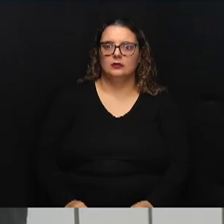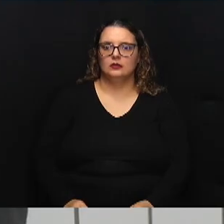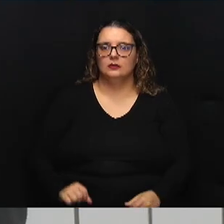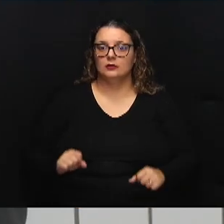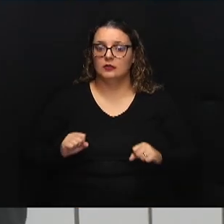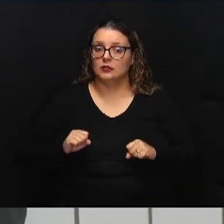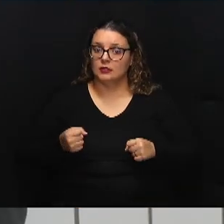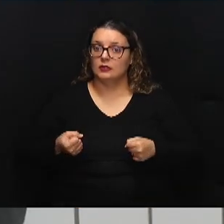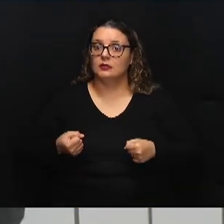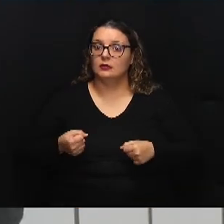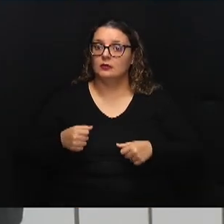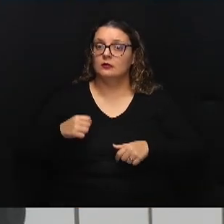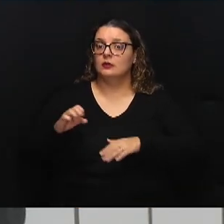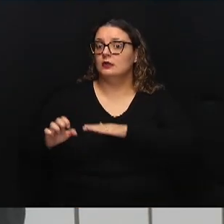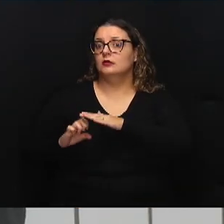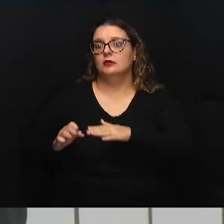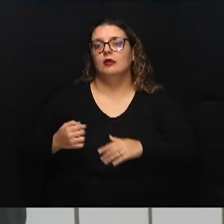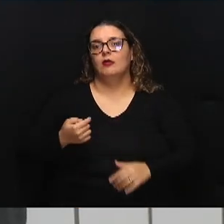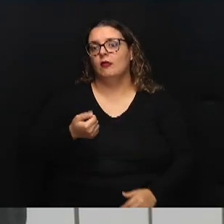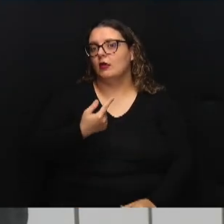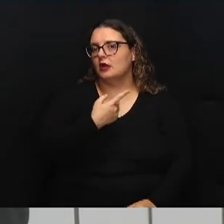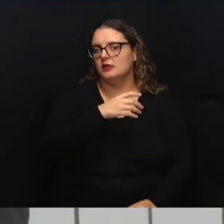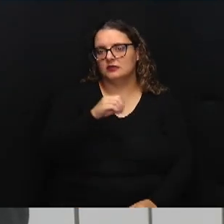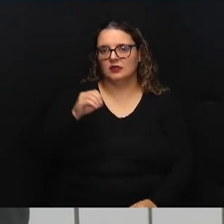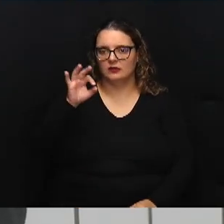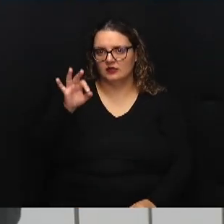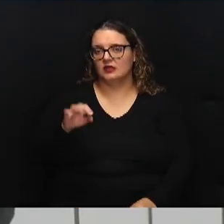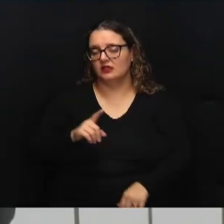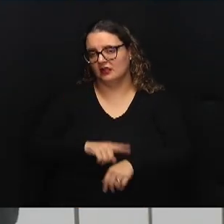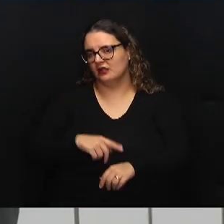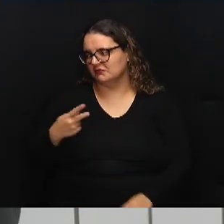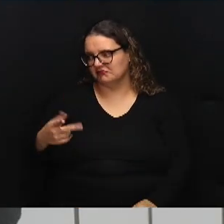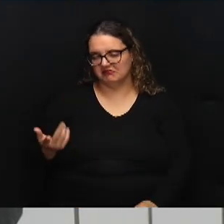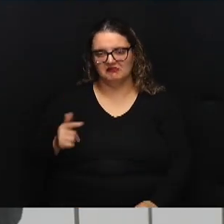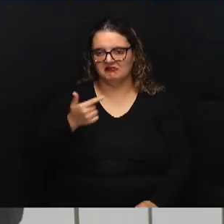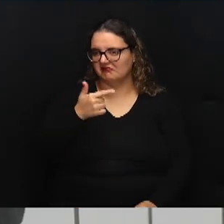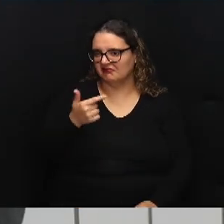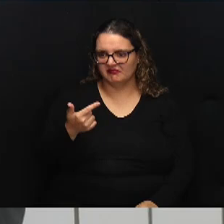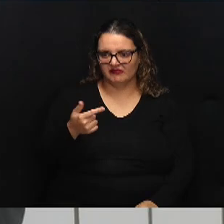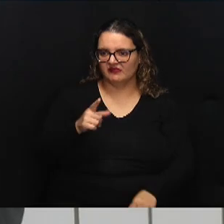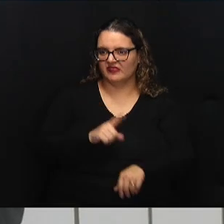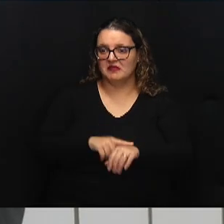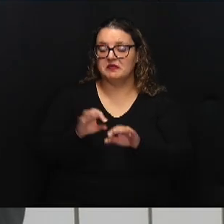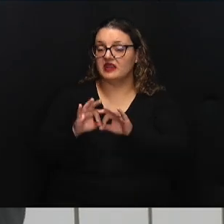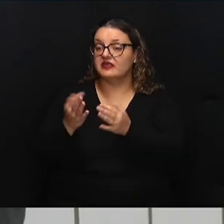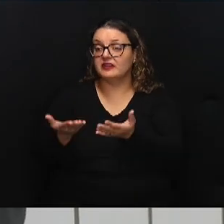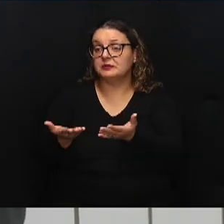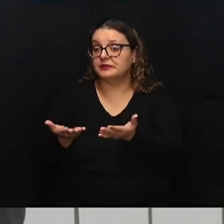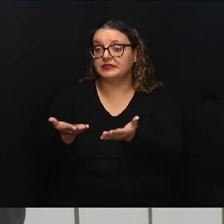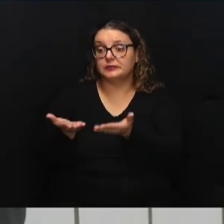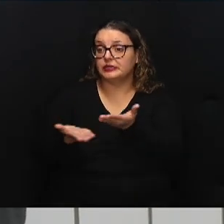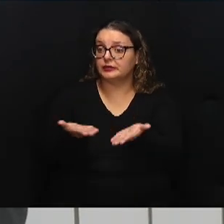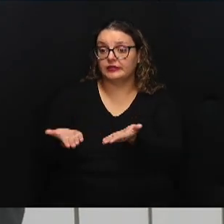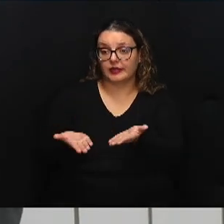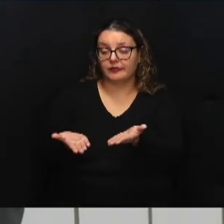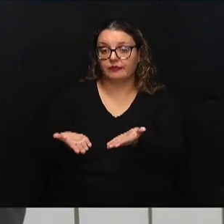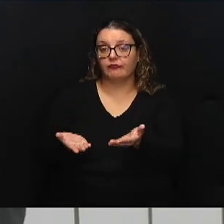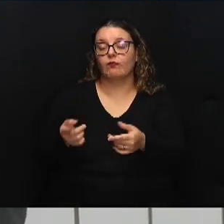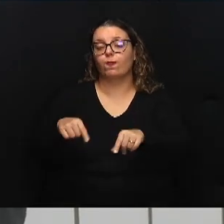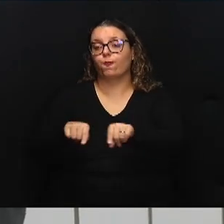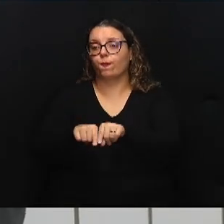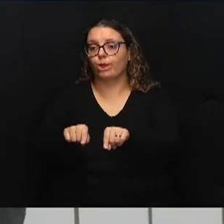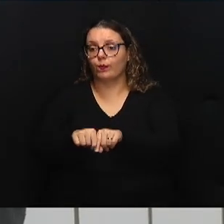muito tempo para a empresa, quase 100% do tempo dele, e não tem tempo para a família. Né? E isso